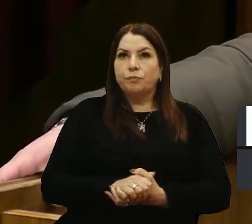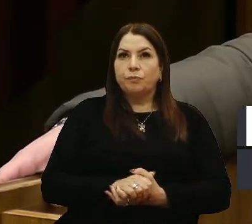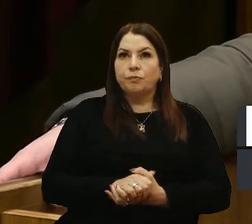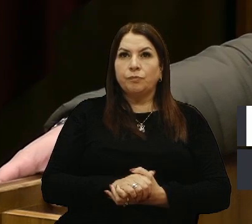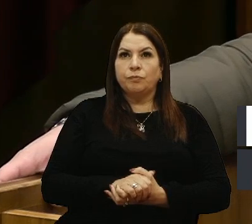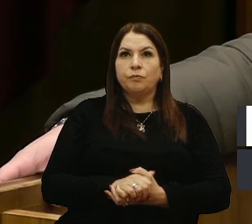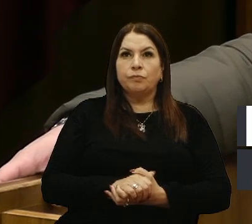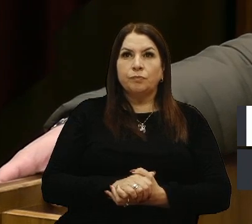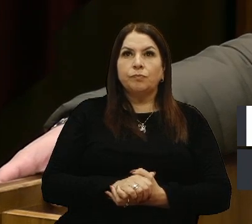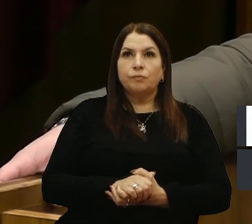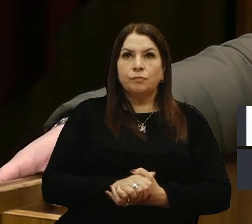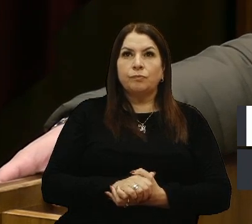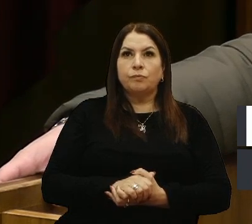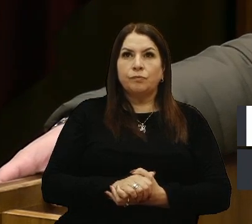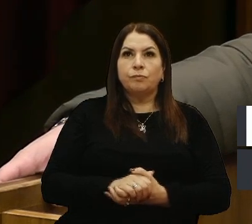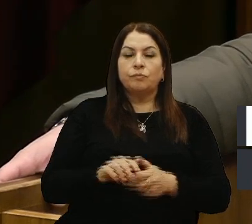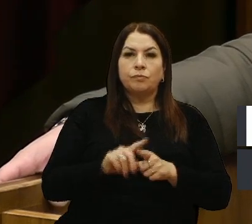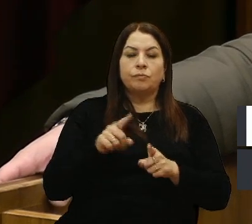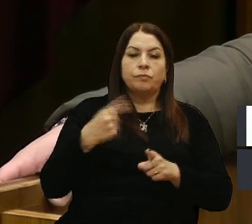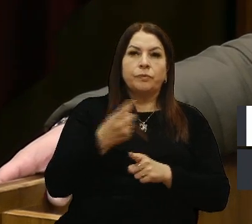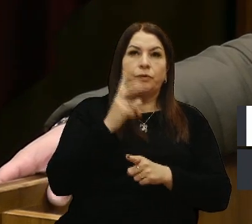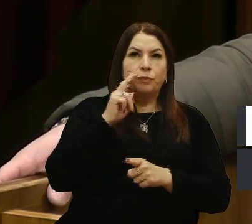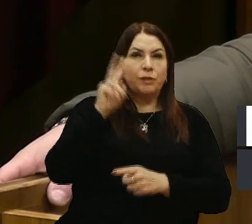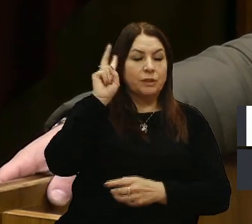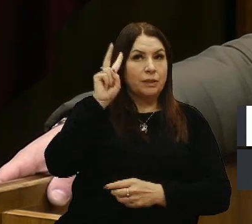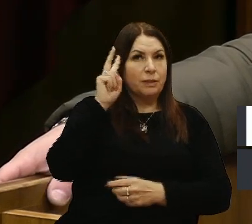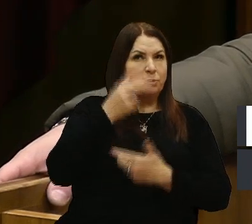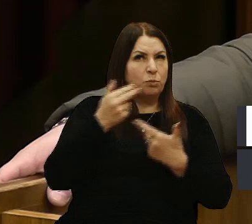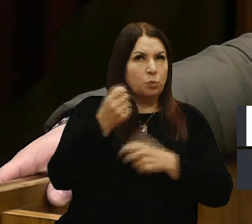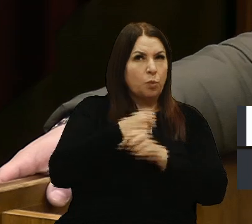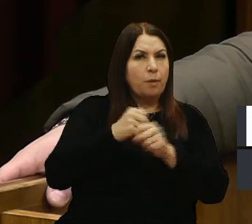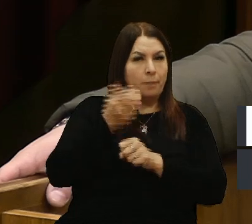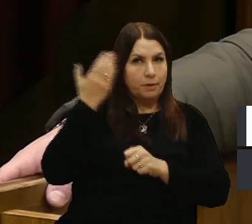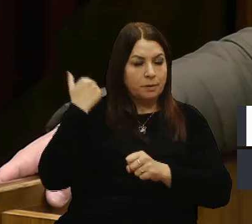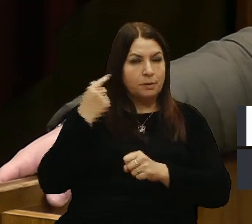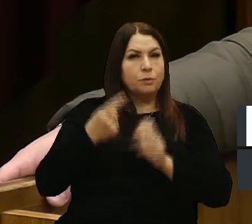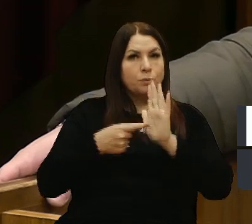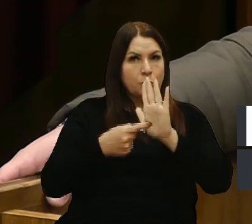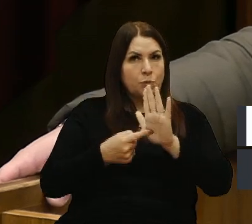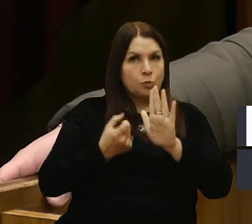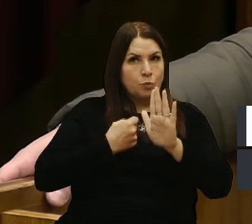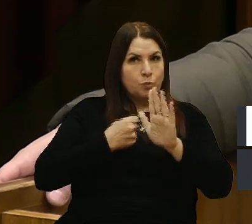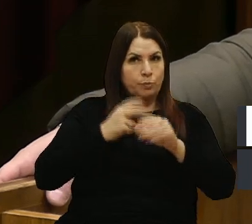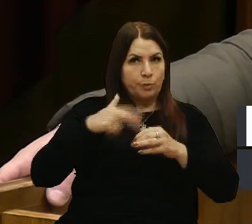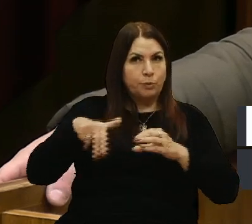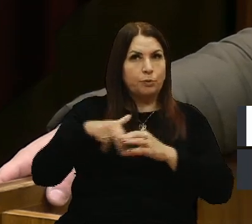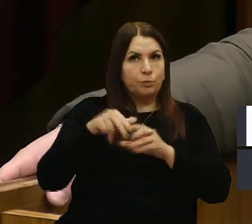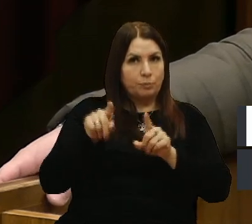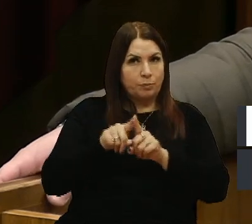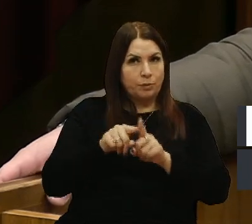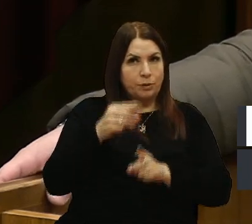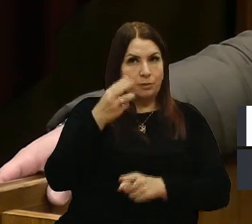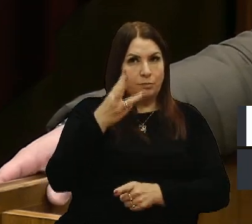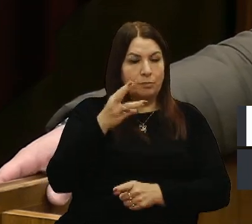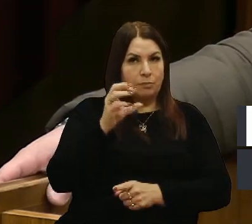para ver se os senhores se lembram de alguma coisa. Inclusive, o ano passado a gente trouxe esse número na tribuna.